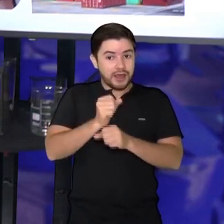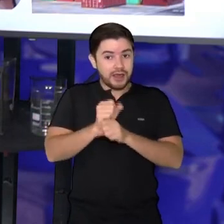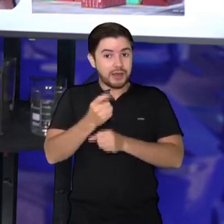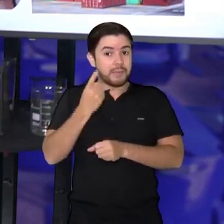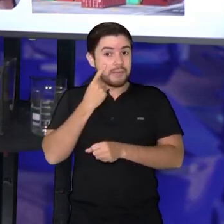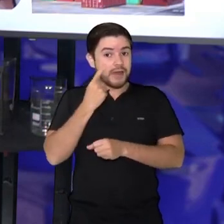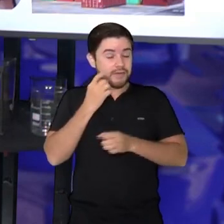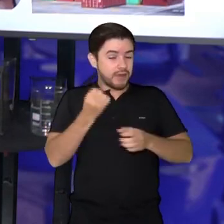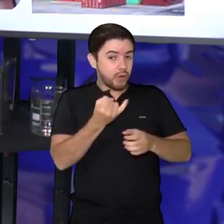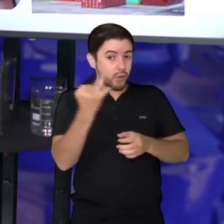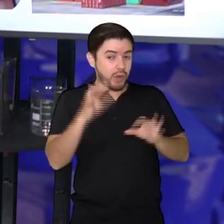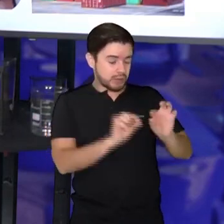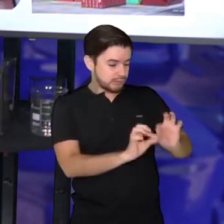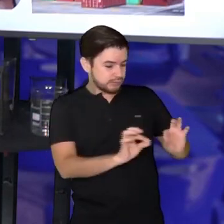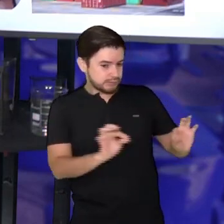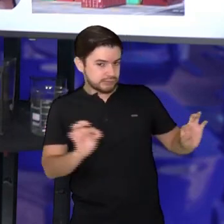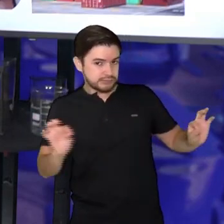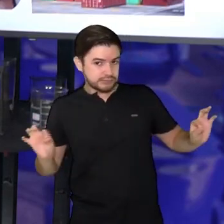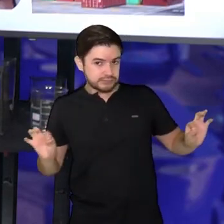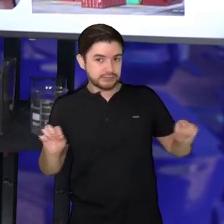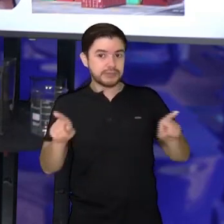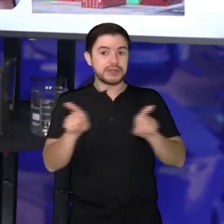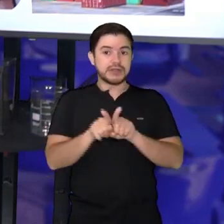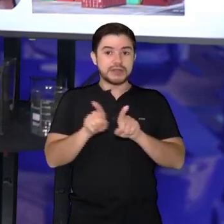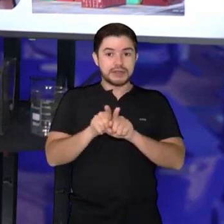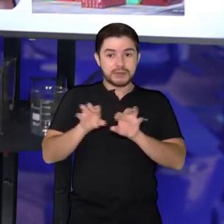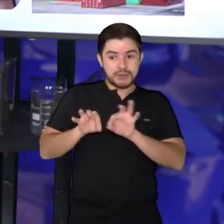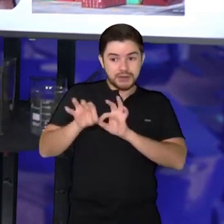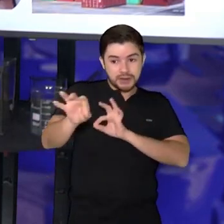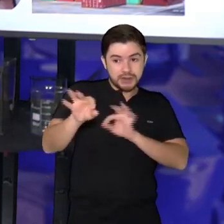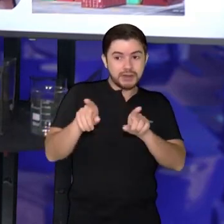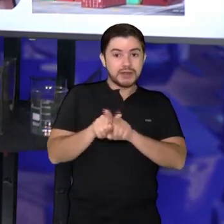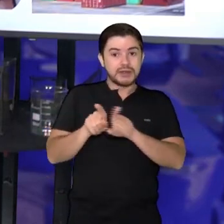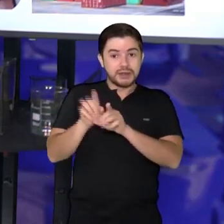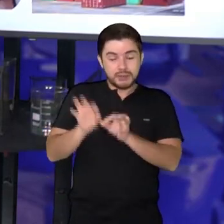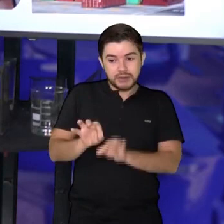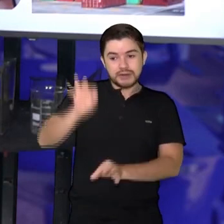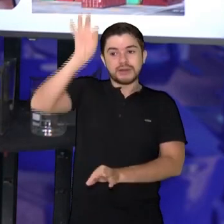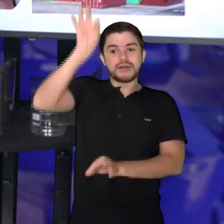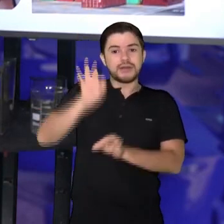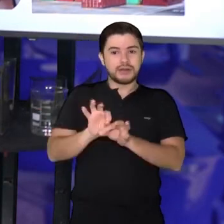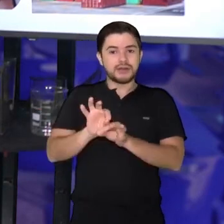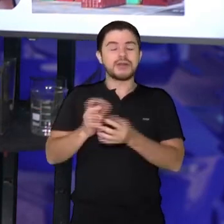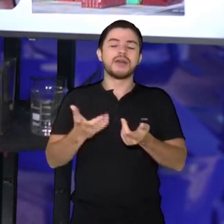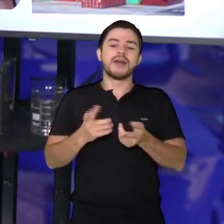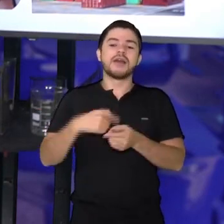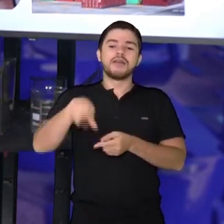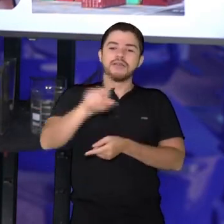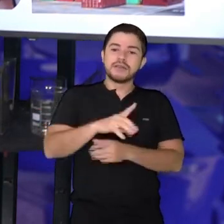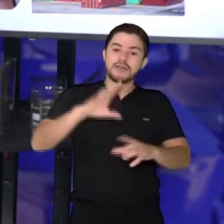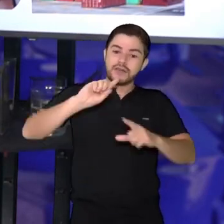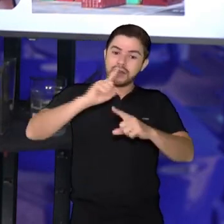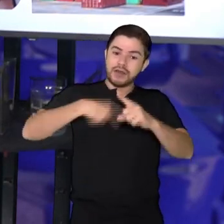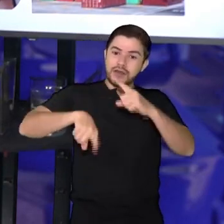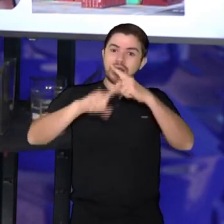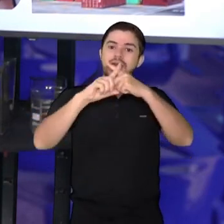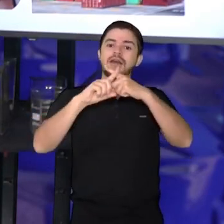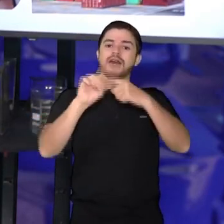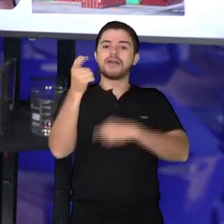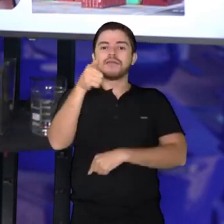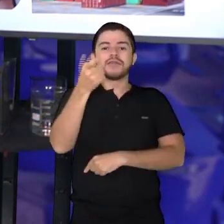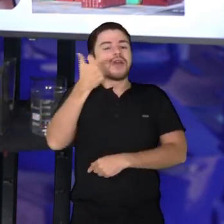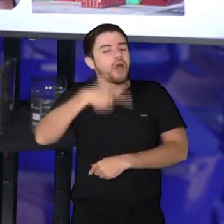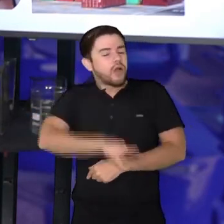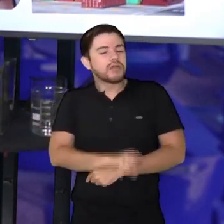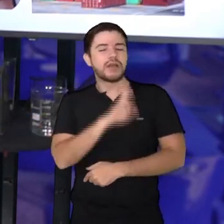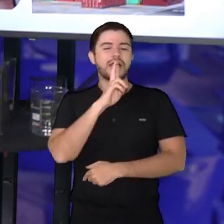na largura, no comprimento e na altura, fazendo o produto dessas dimensões, né, a multiplicação, você vai chegar